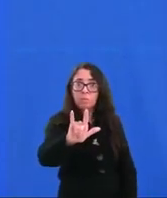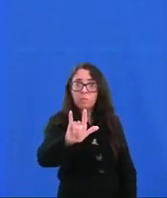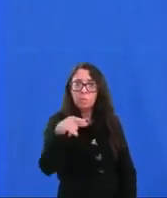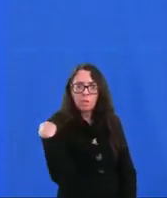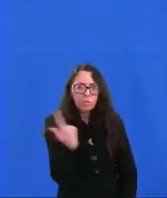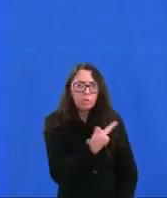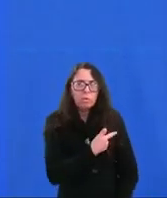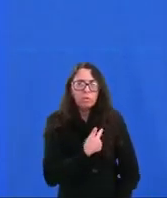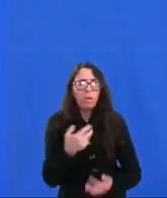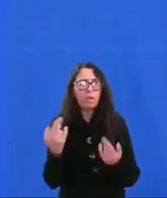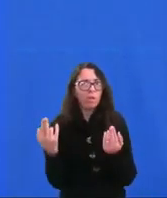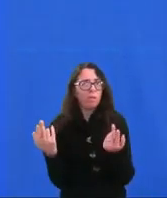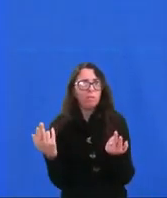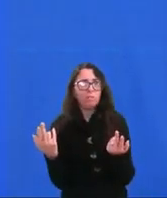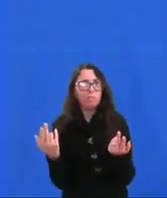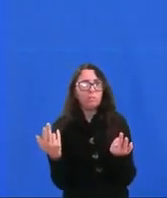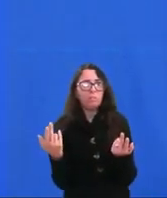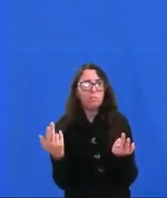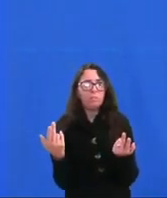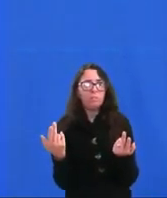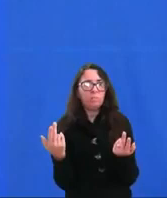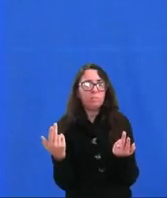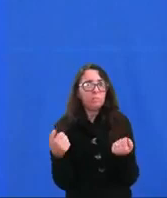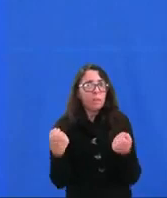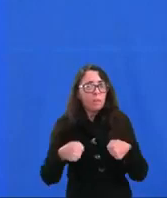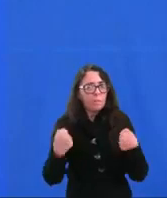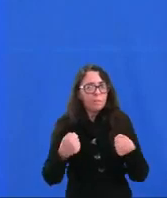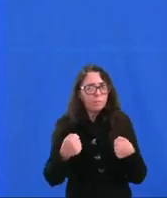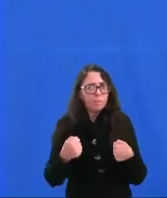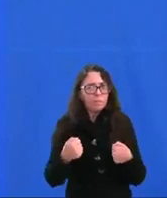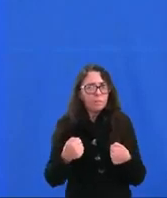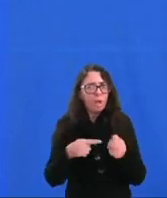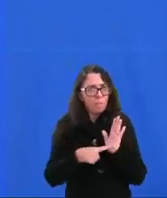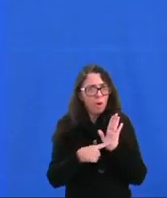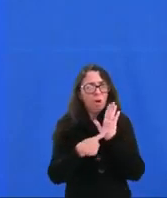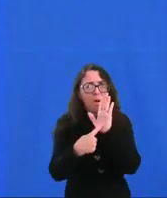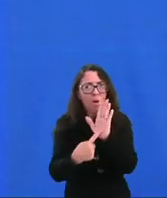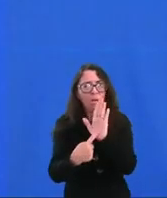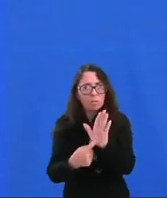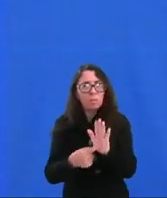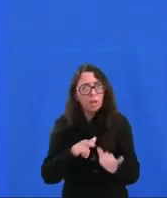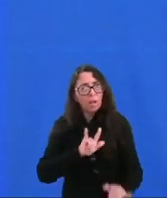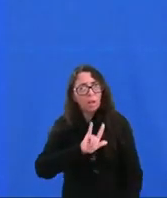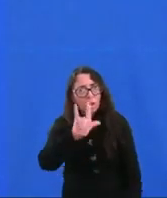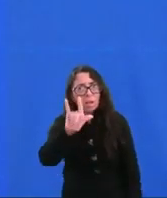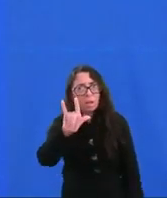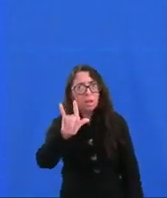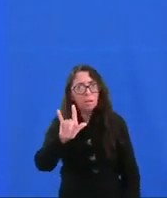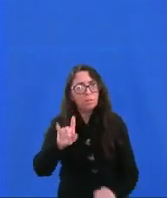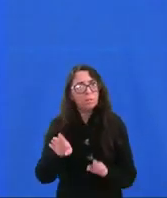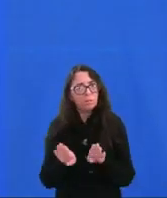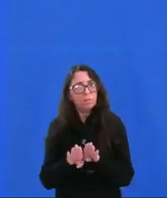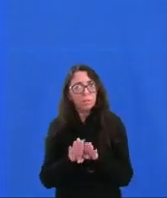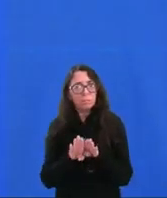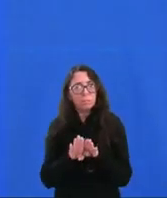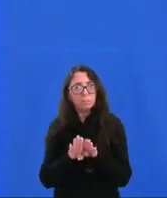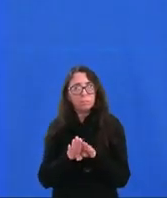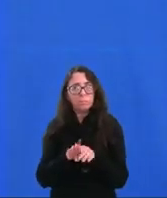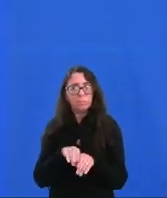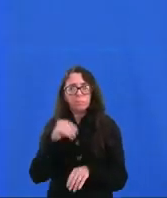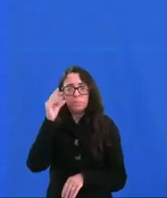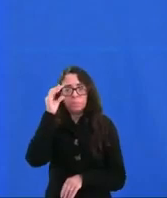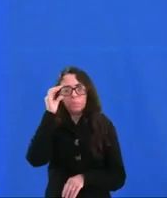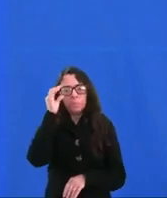Nós devemos responder sim ou não a esta afirmação. Afirmação número 1. Deus quer